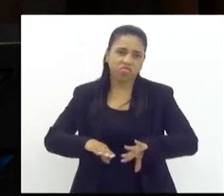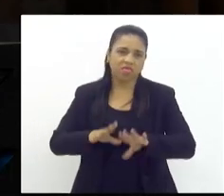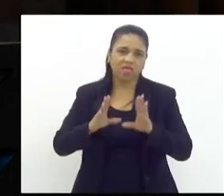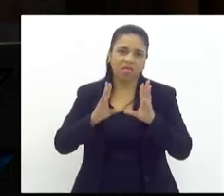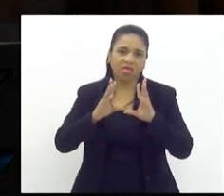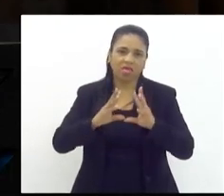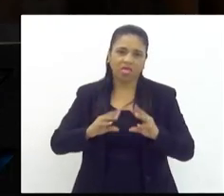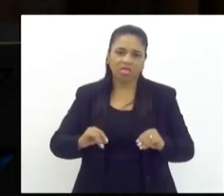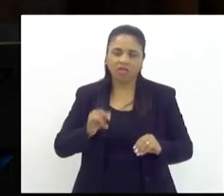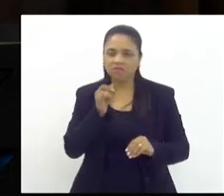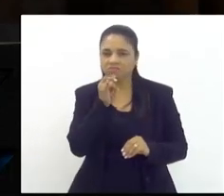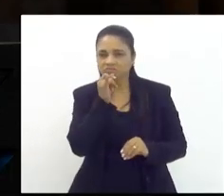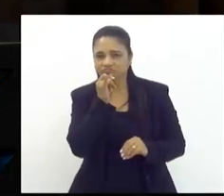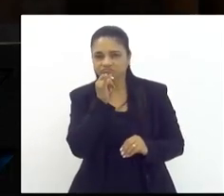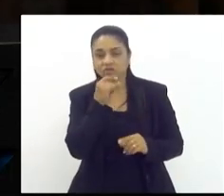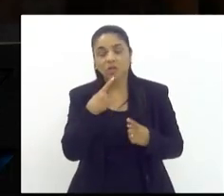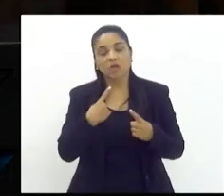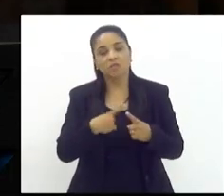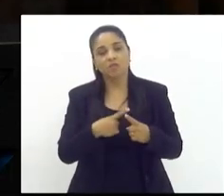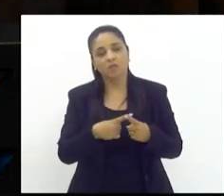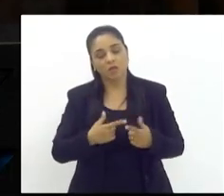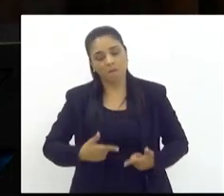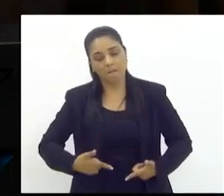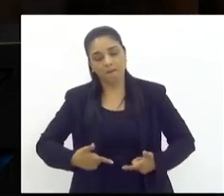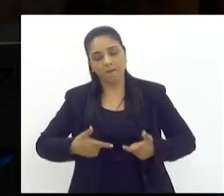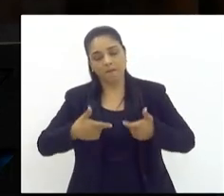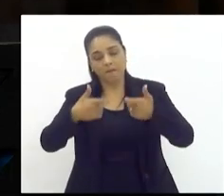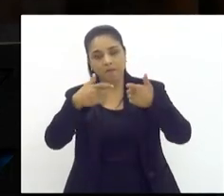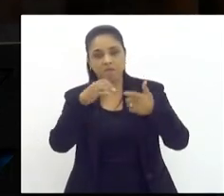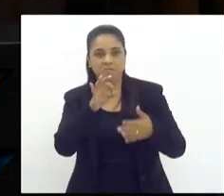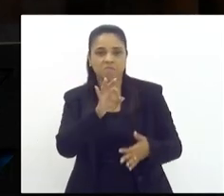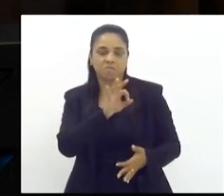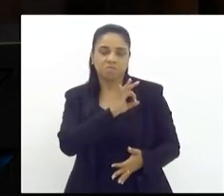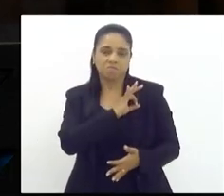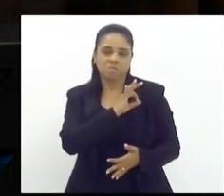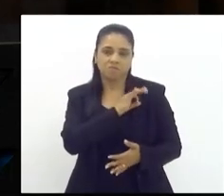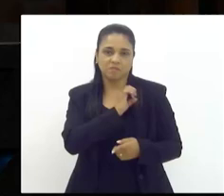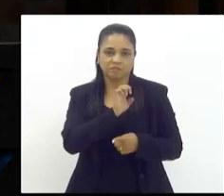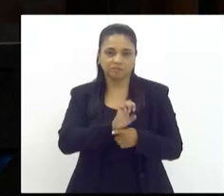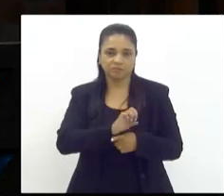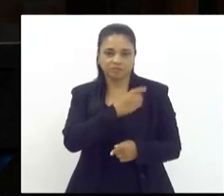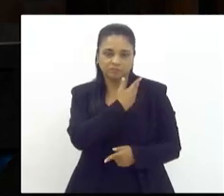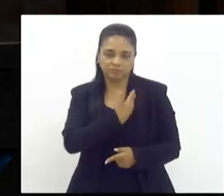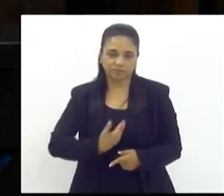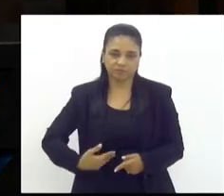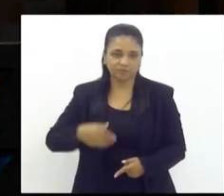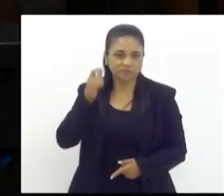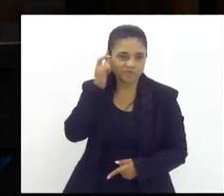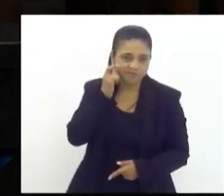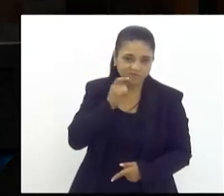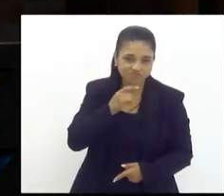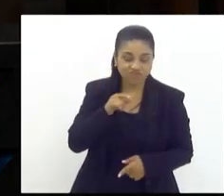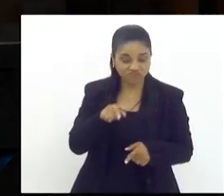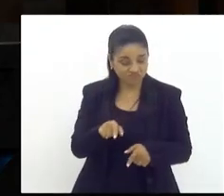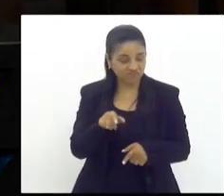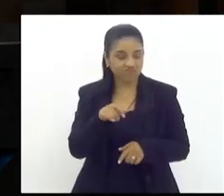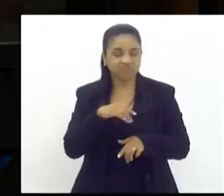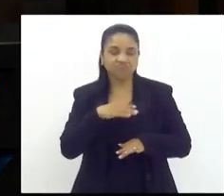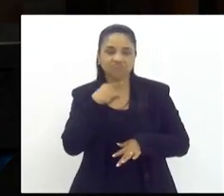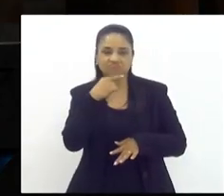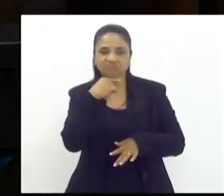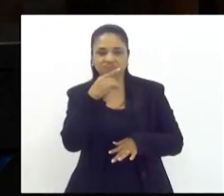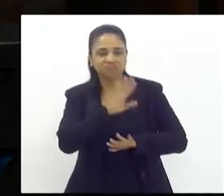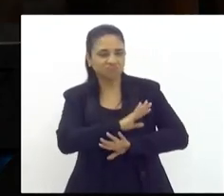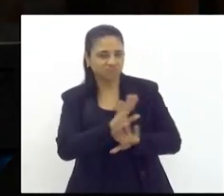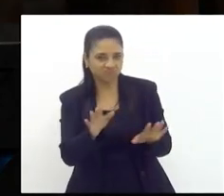pelo braço armado do governo Cláudio Castro e ele sequer se solidarizou com